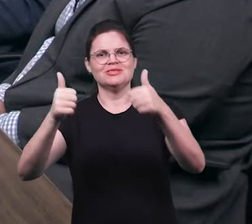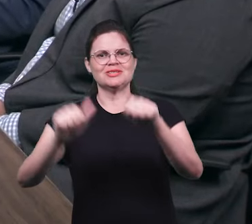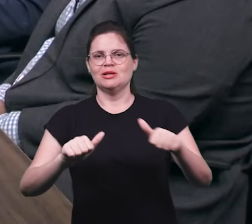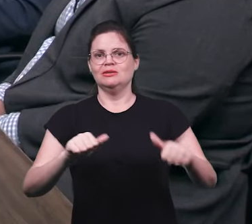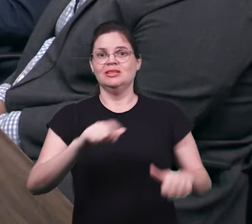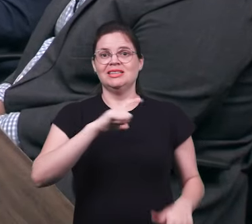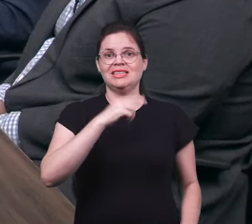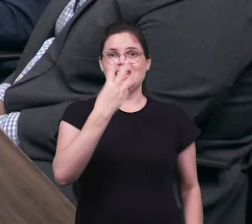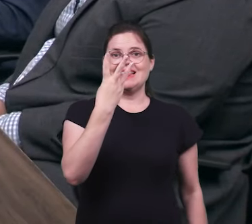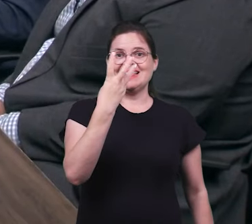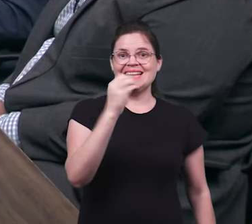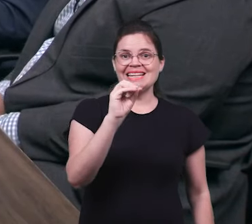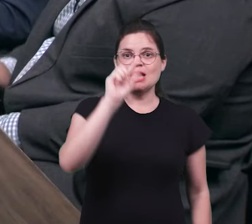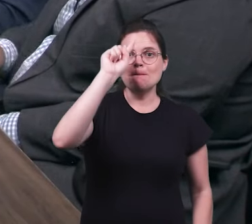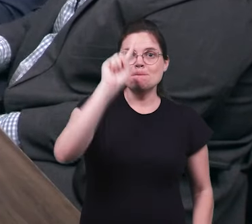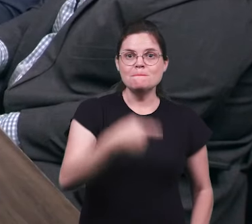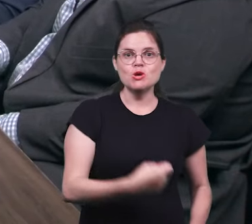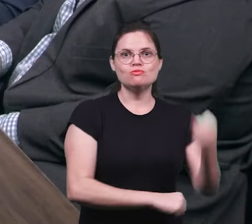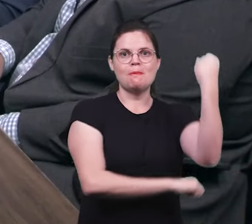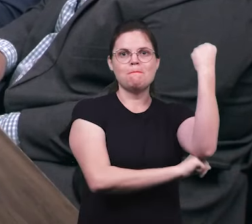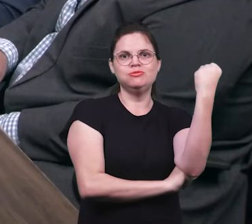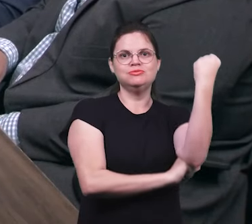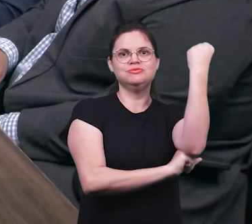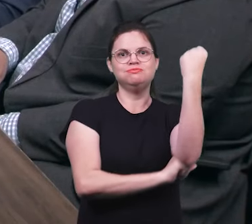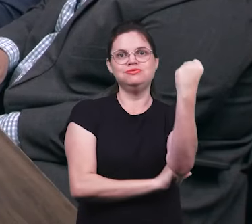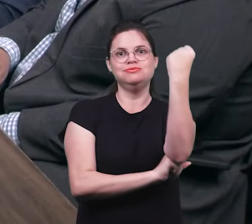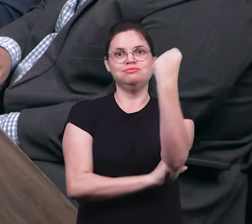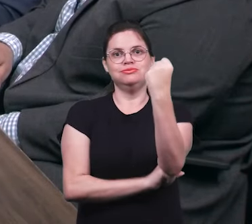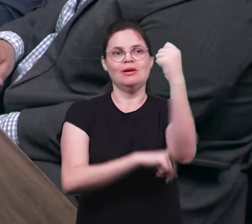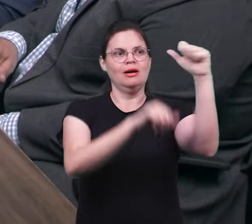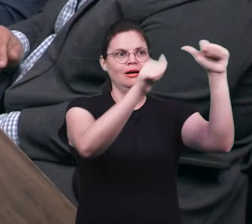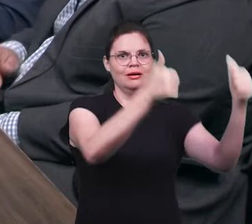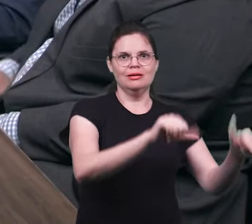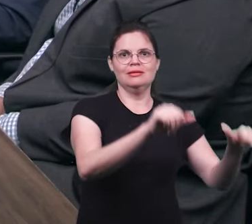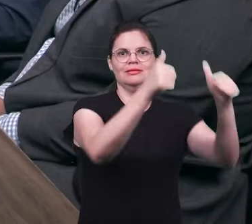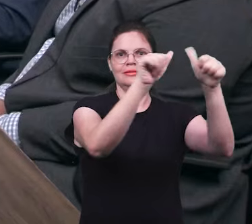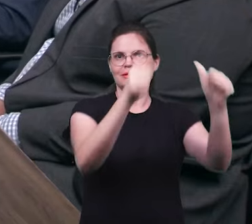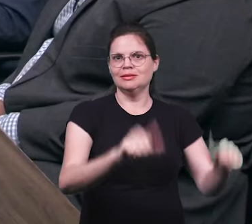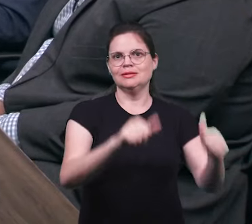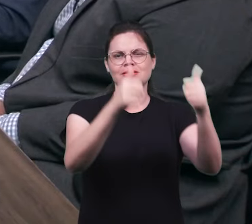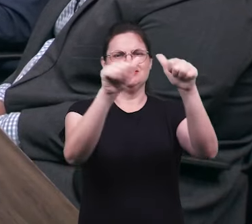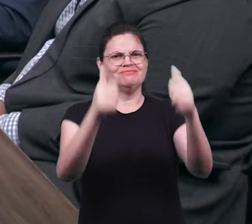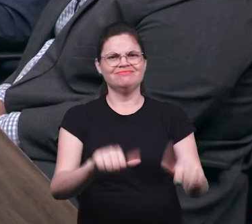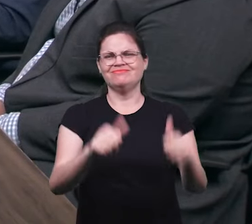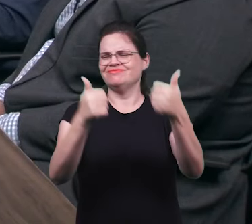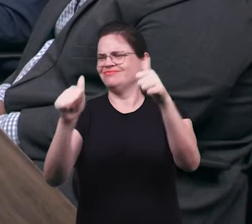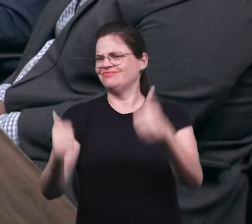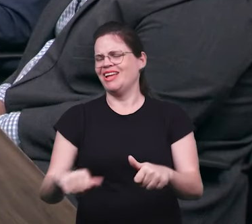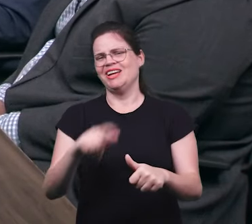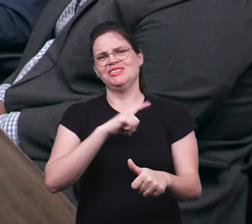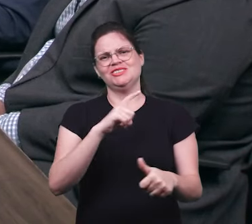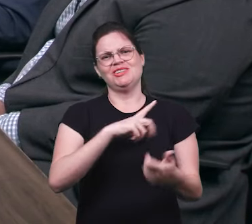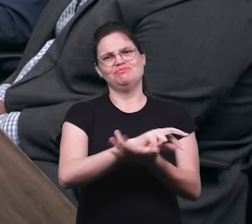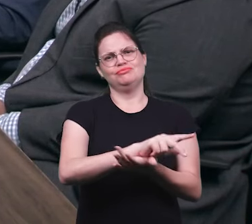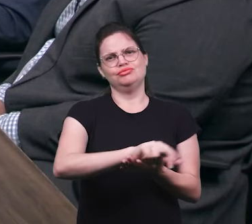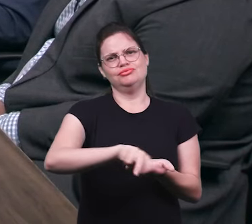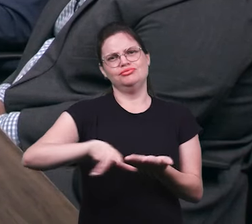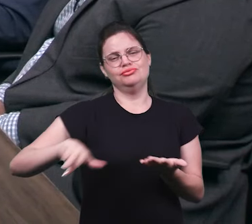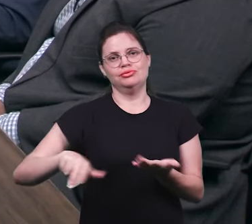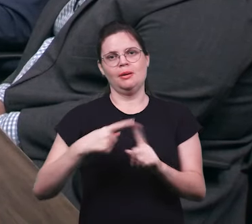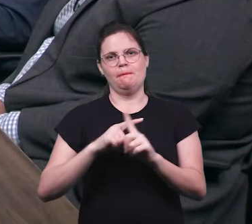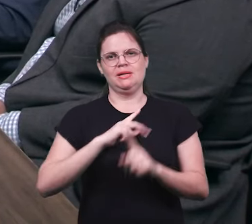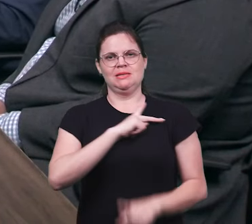que tinha mais de 30 mil estátuas em Atenas. O negócio era tanto Deus que tinha lá que nunca vi. Mas aí